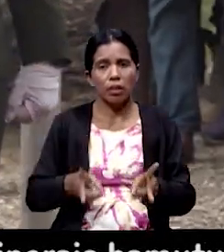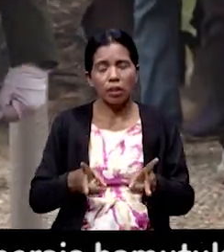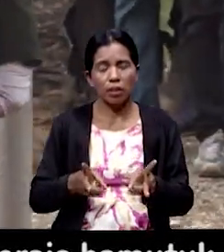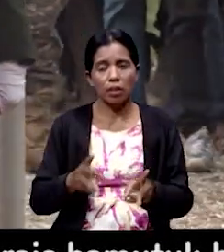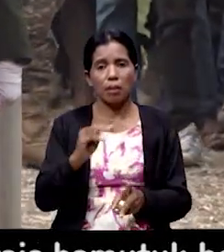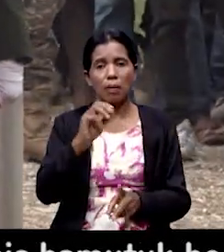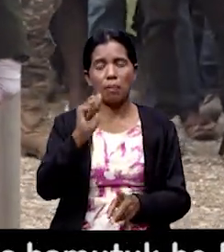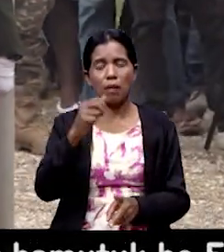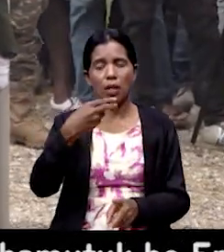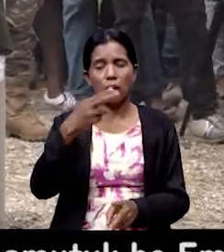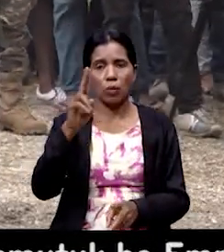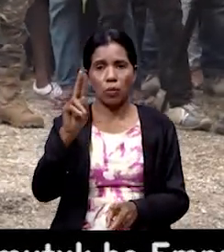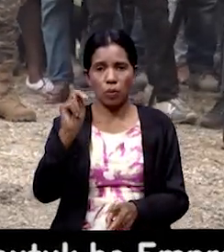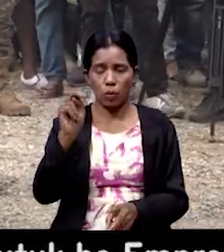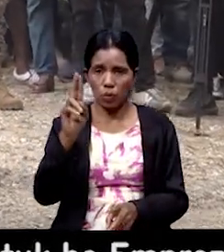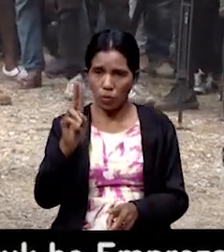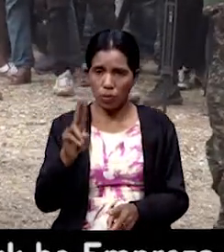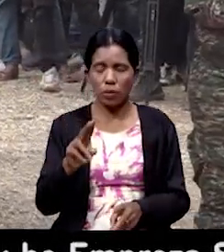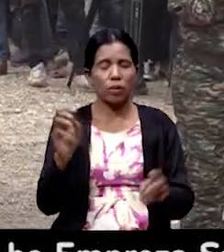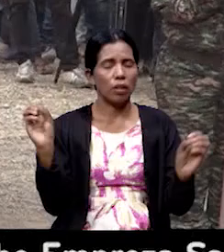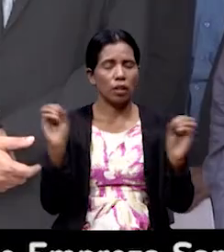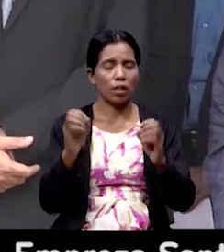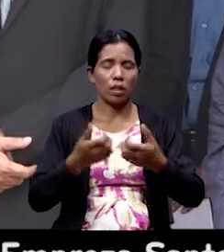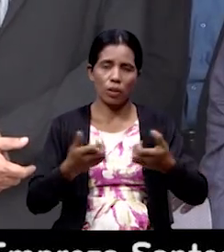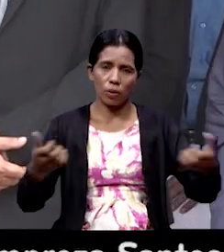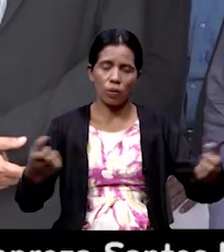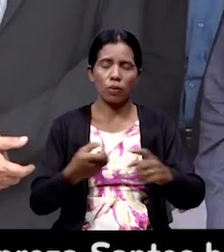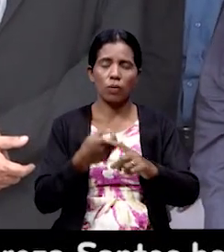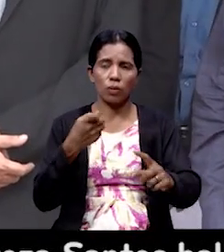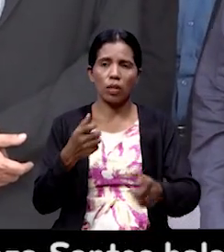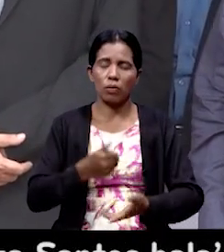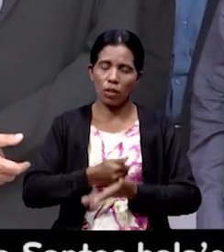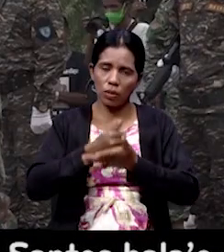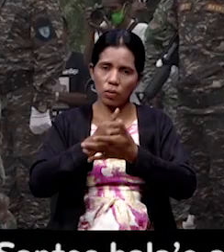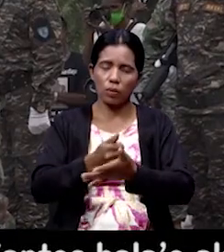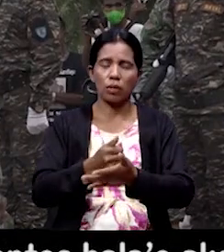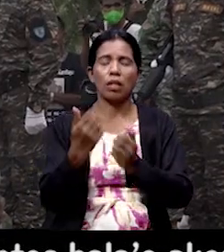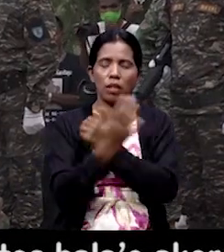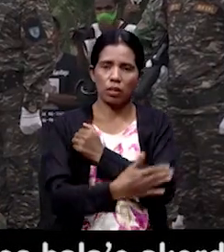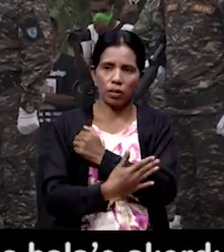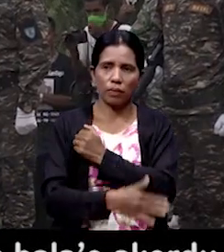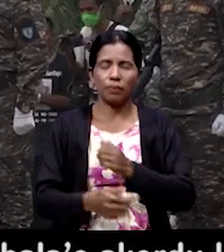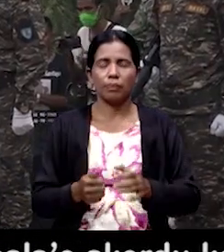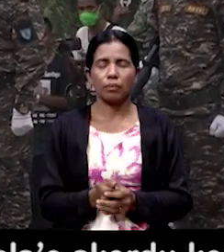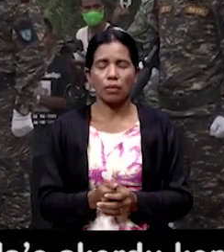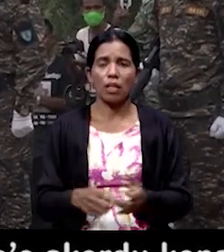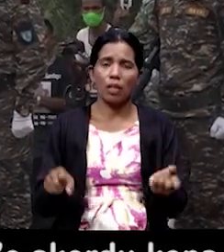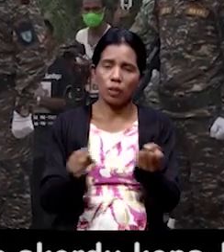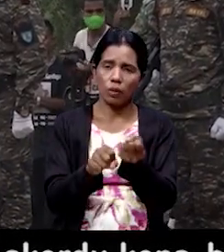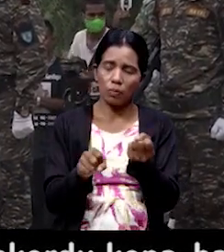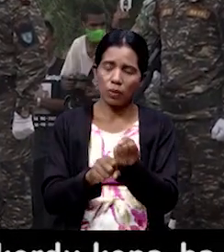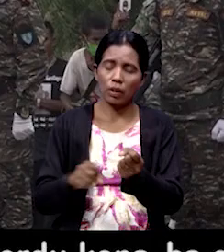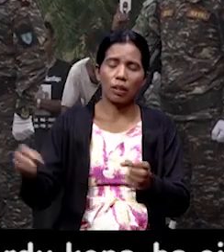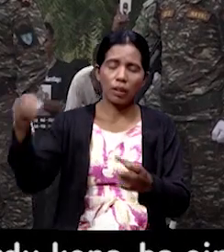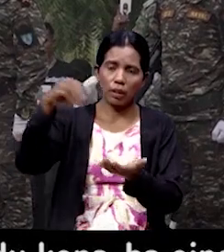kartayano nungka hases anhusinine ideal luta atau liberta patria. Nine kontribusaun tama iha